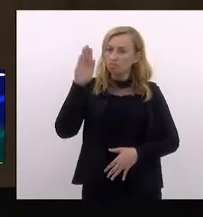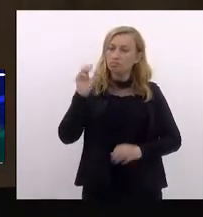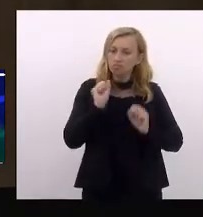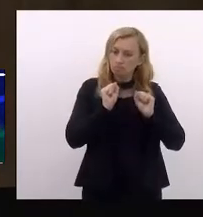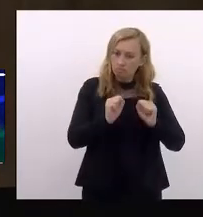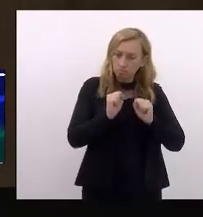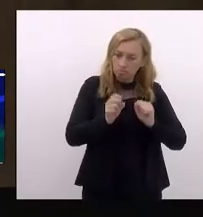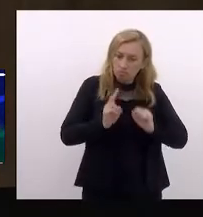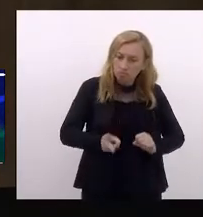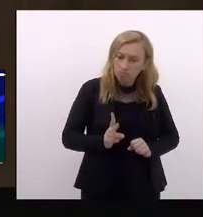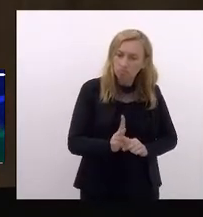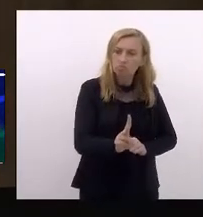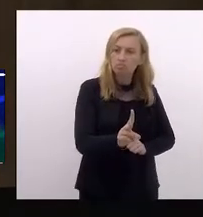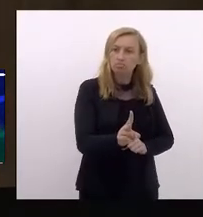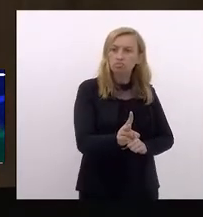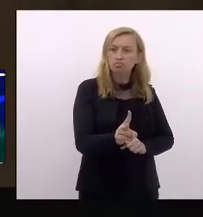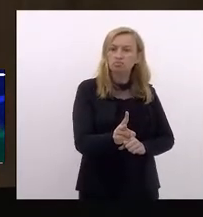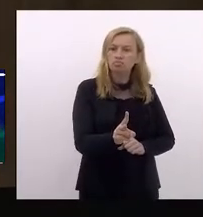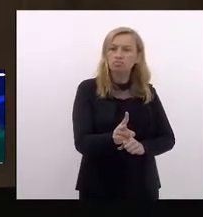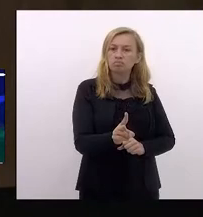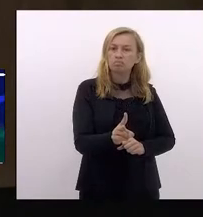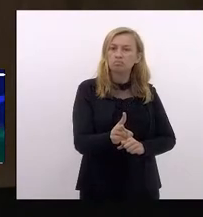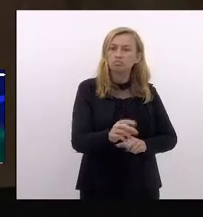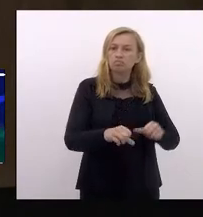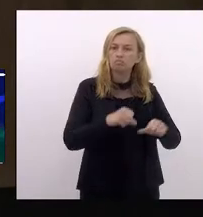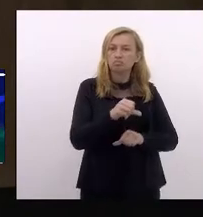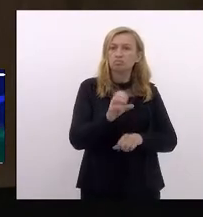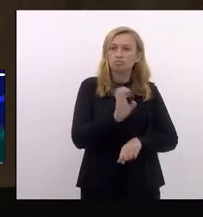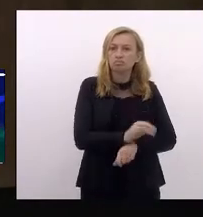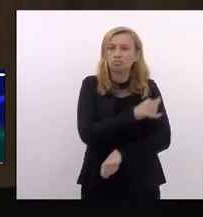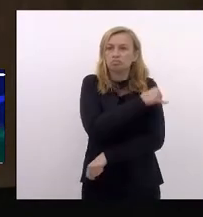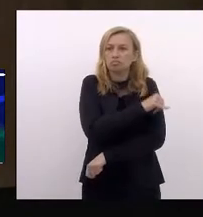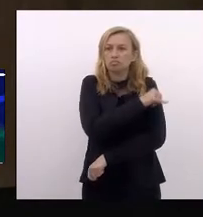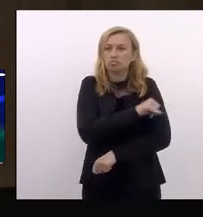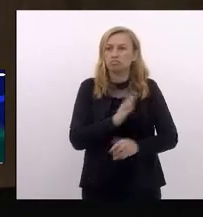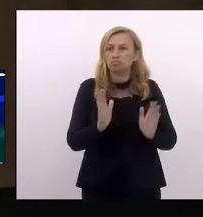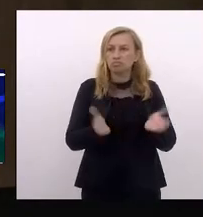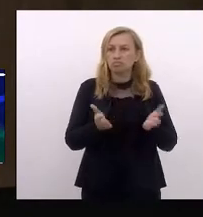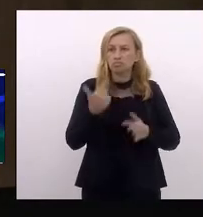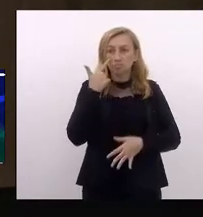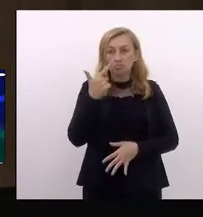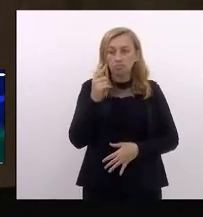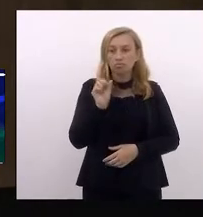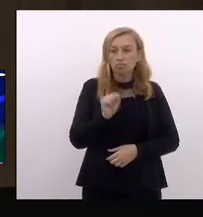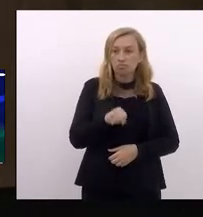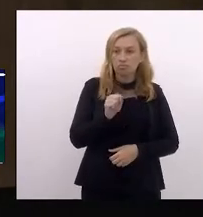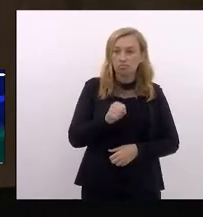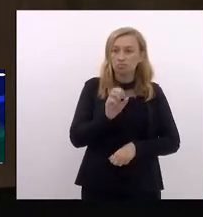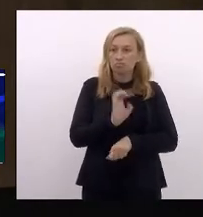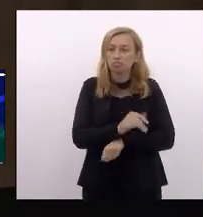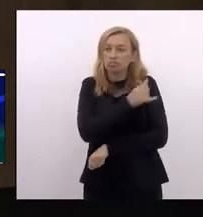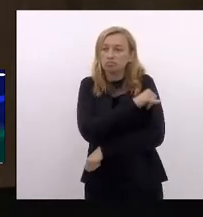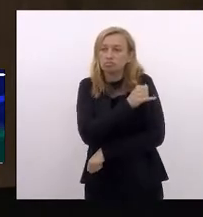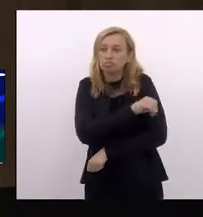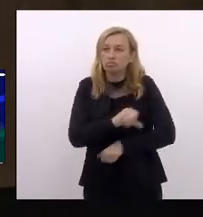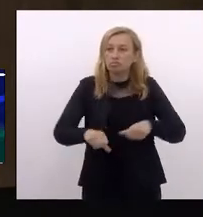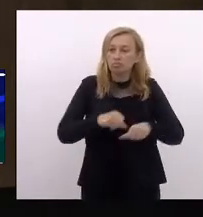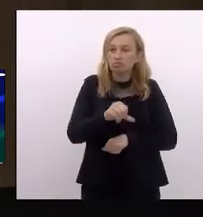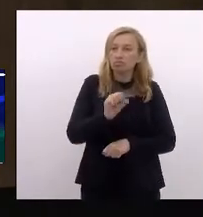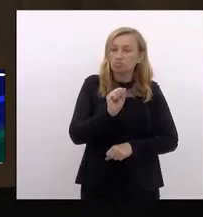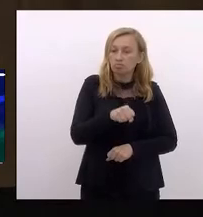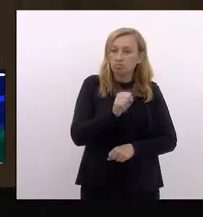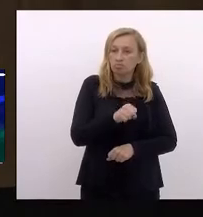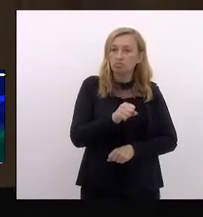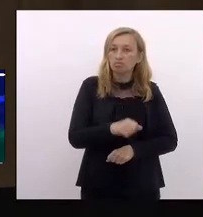poder dar continuidade e continuar mudando o estado do Rio de Janeiro hoje nós vemos sim que o Estado do Rio de Janeiro tem mudado